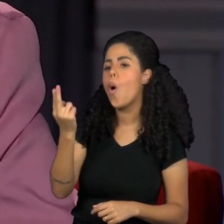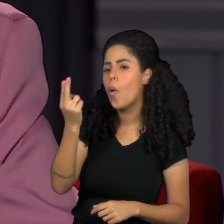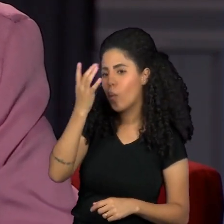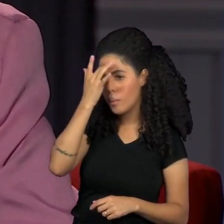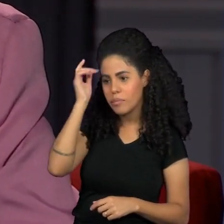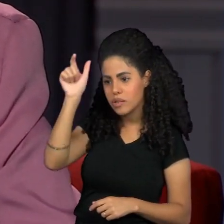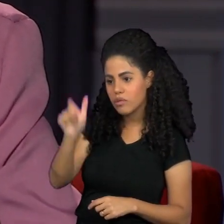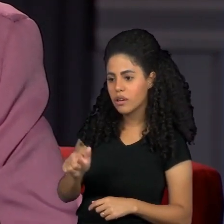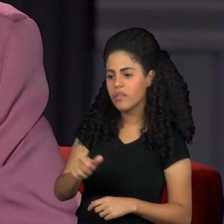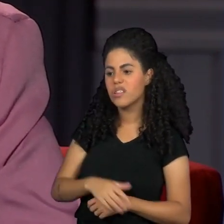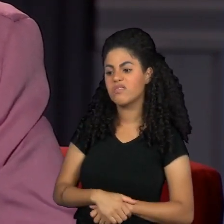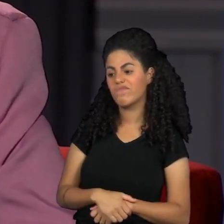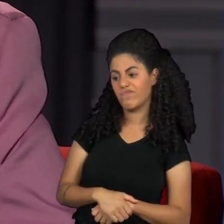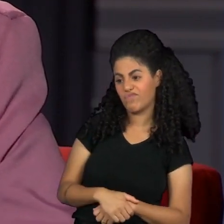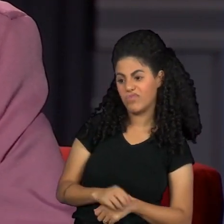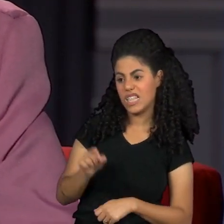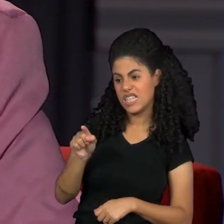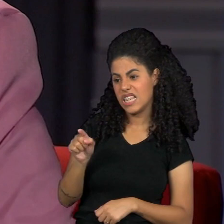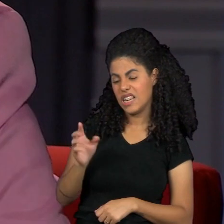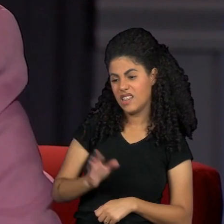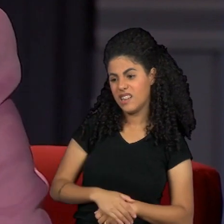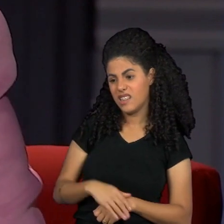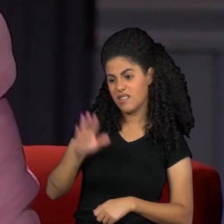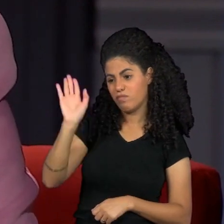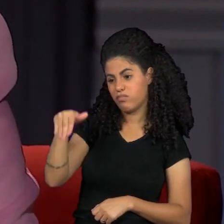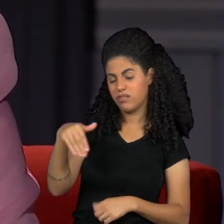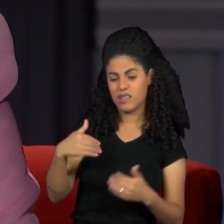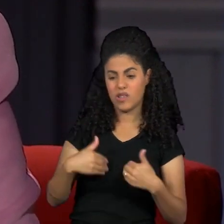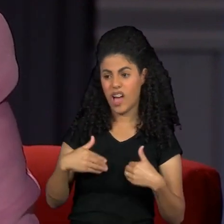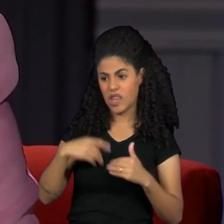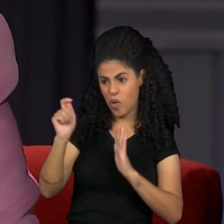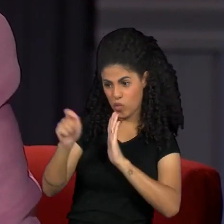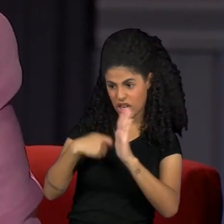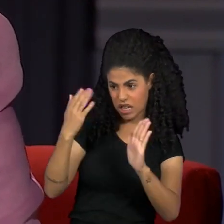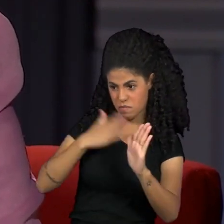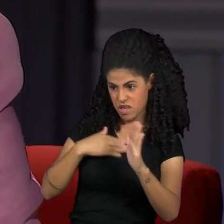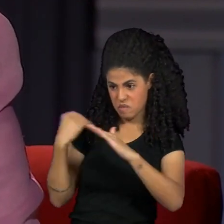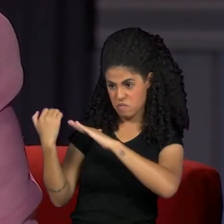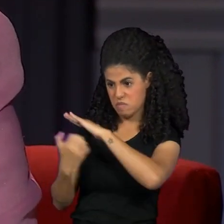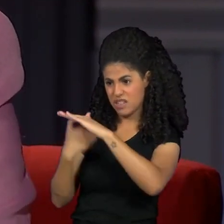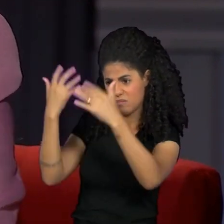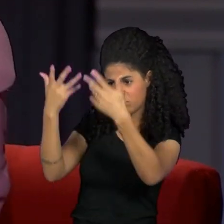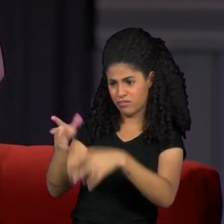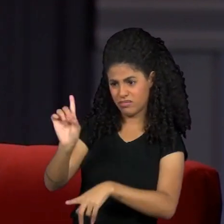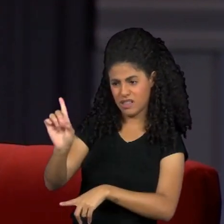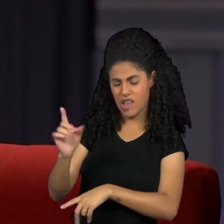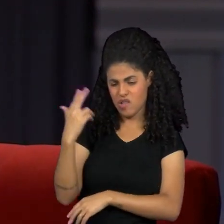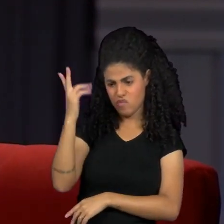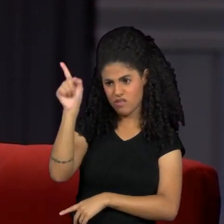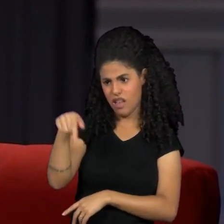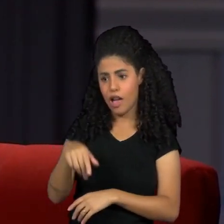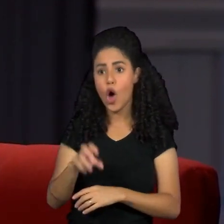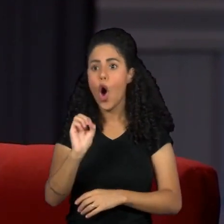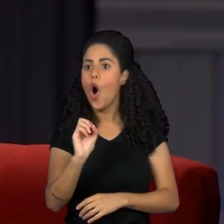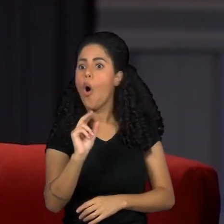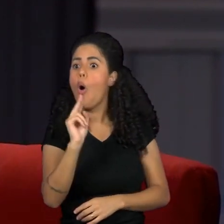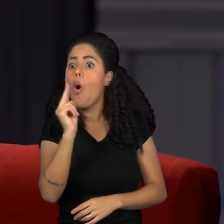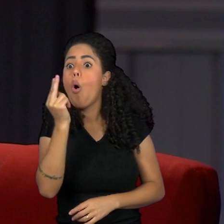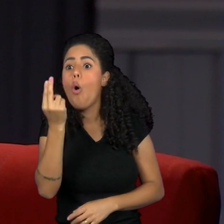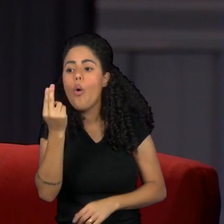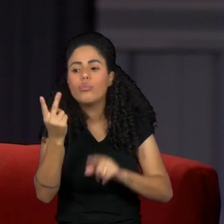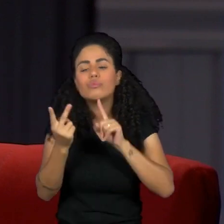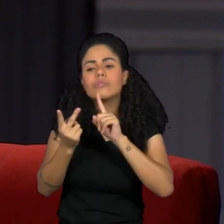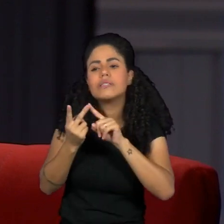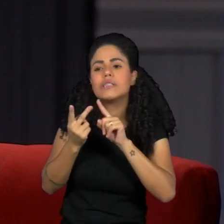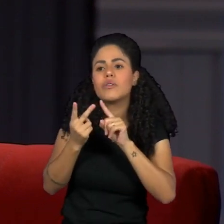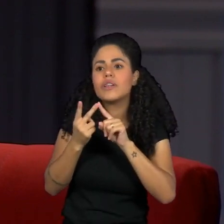esperam nada. Ah, o autista, nem vou contratar para minha empresa porque não faz nada. Ou ele é o super gênio. Ele tem a obrigação de